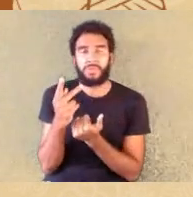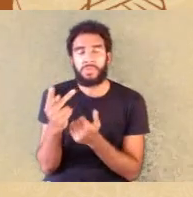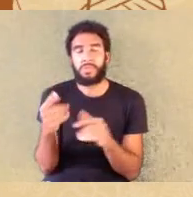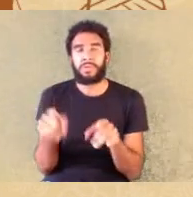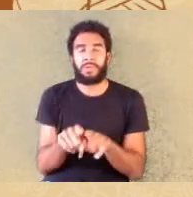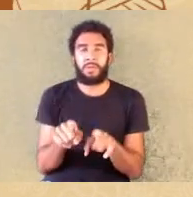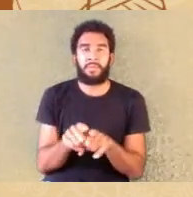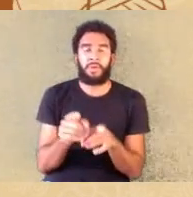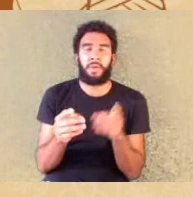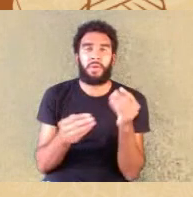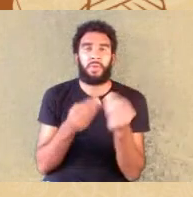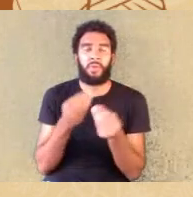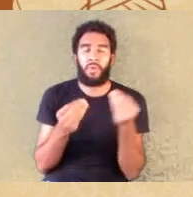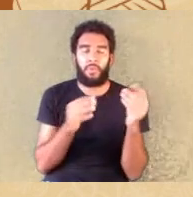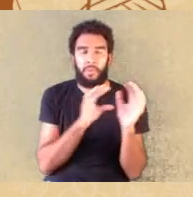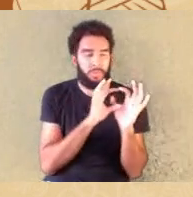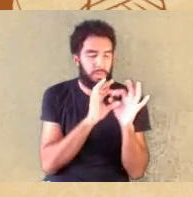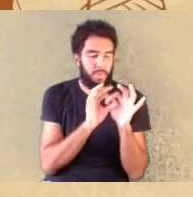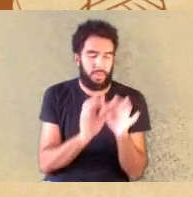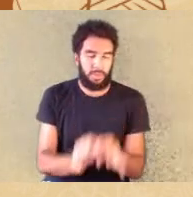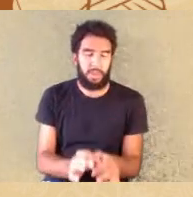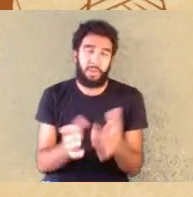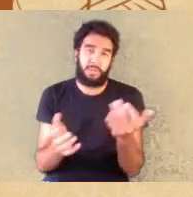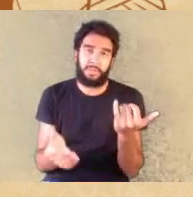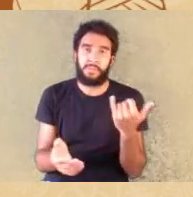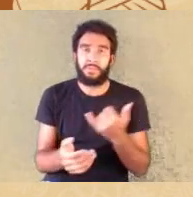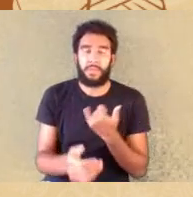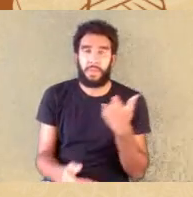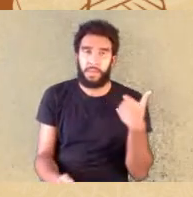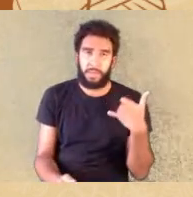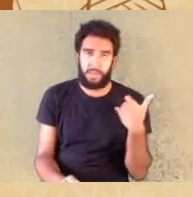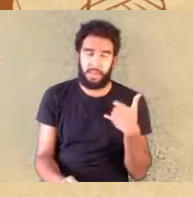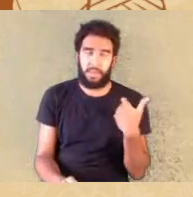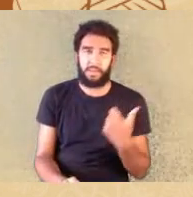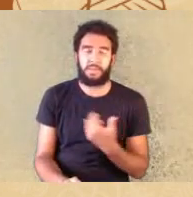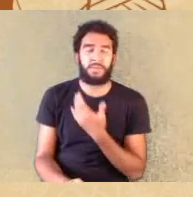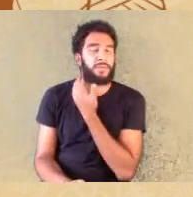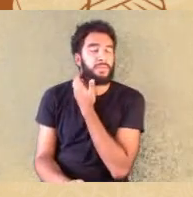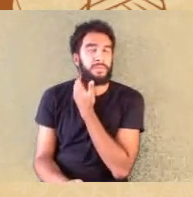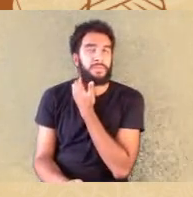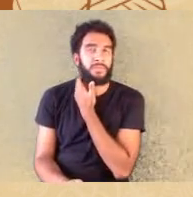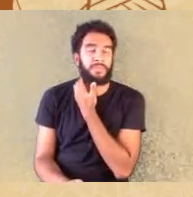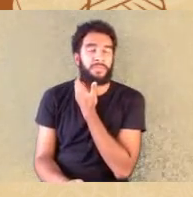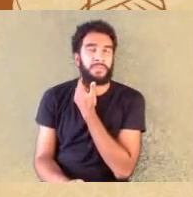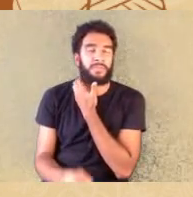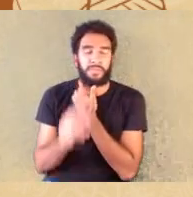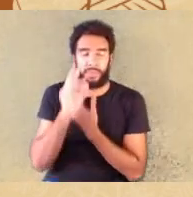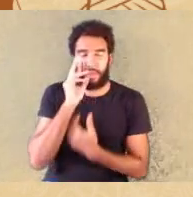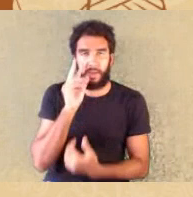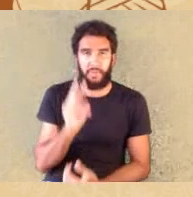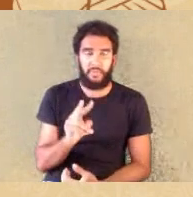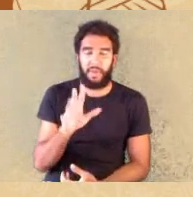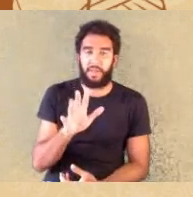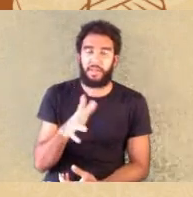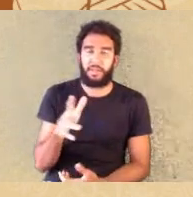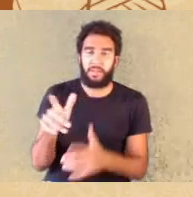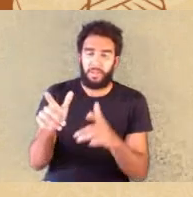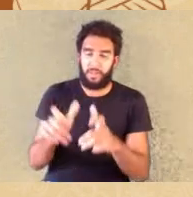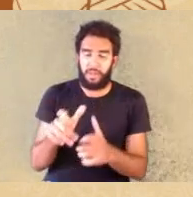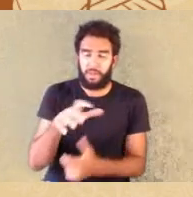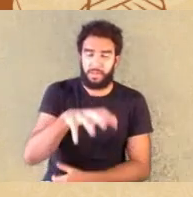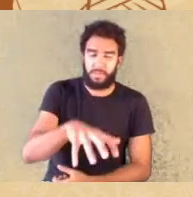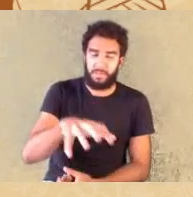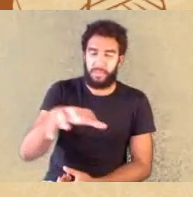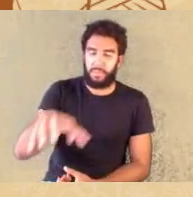naquele contexto de comunidade, né? De aldeia naquela região que não tem